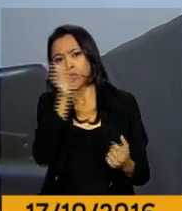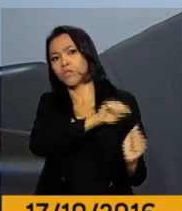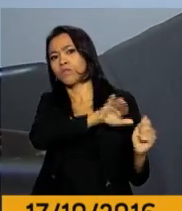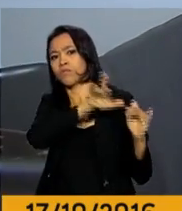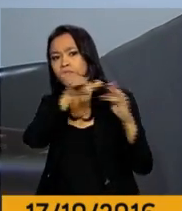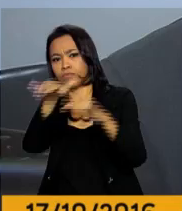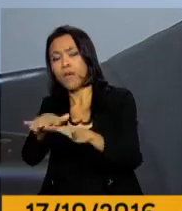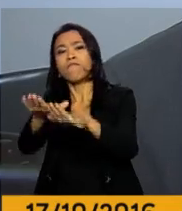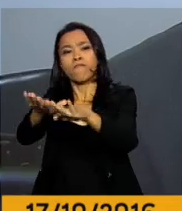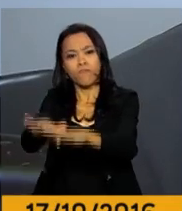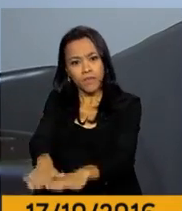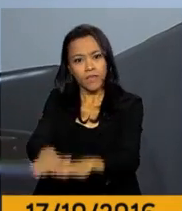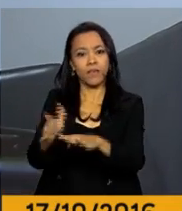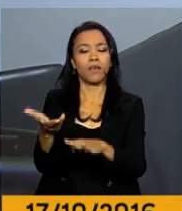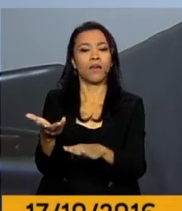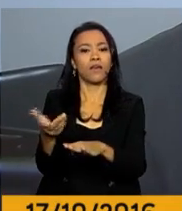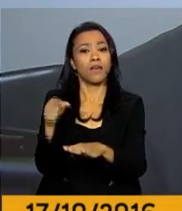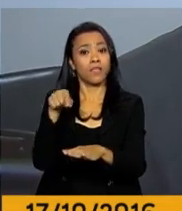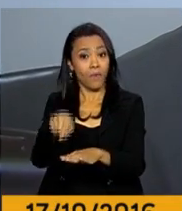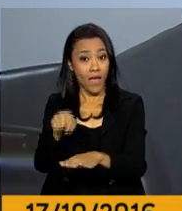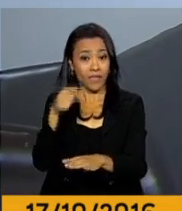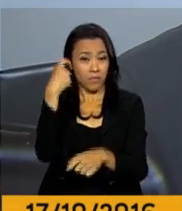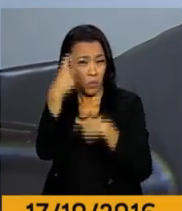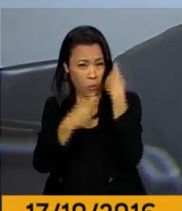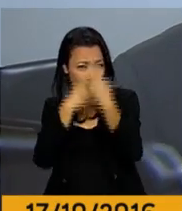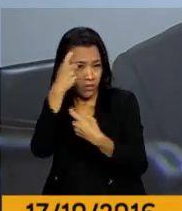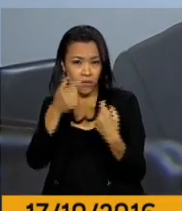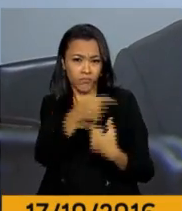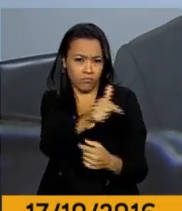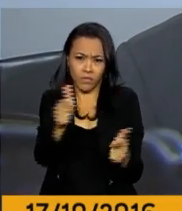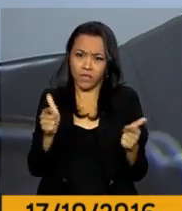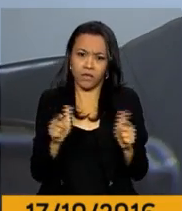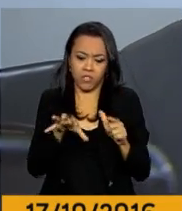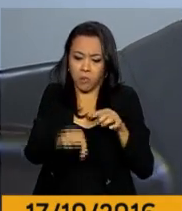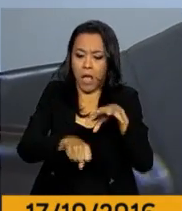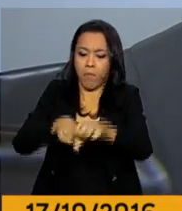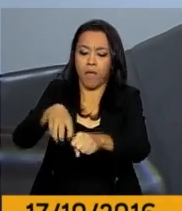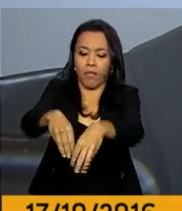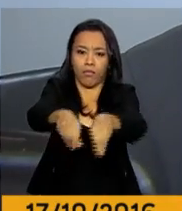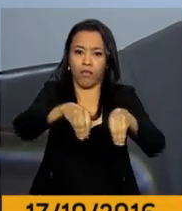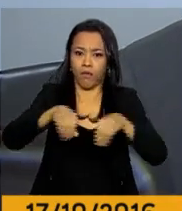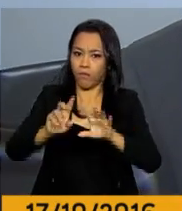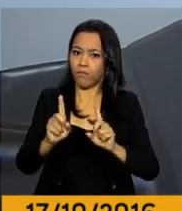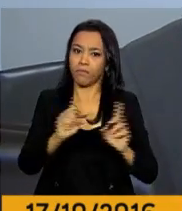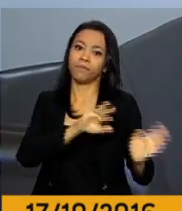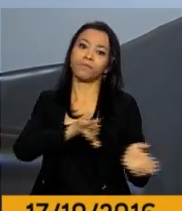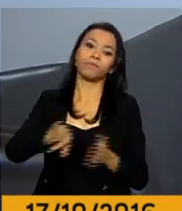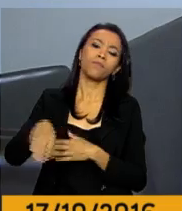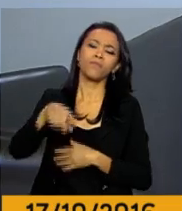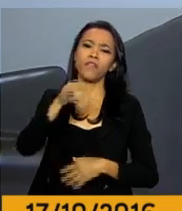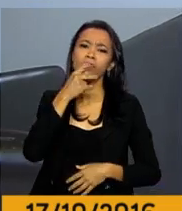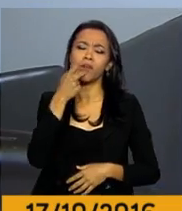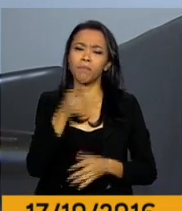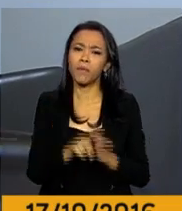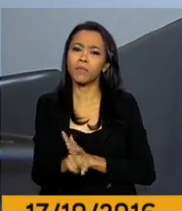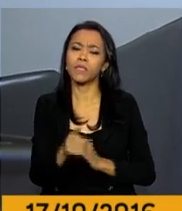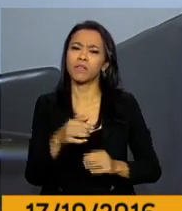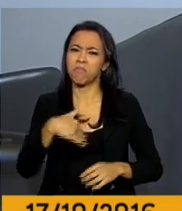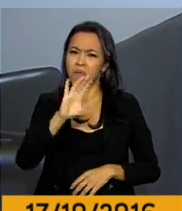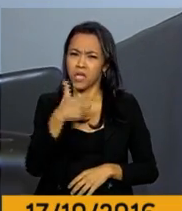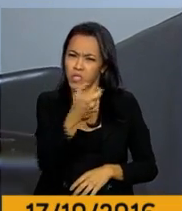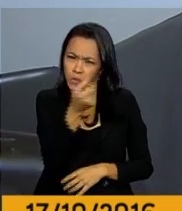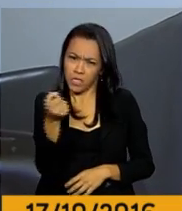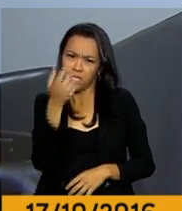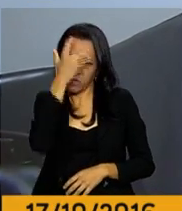dias, então essa preocupação por hora não existe. Tinha mais de 200 pessoas, entre